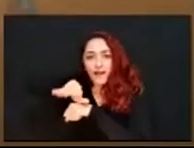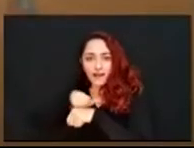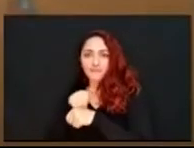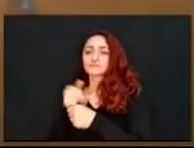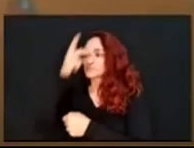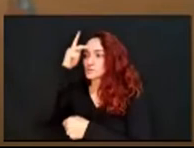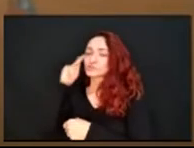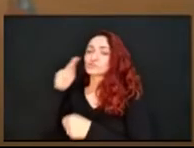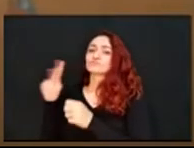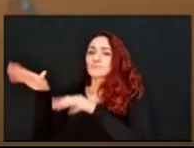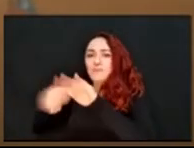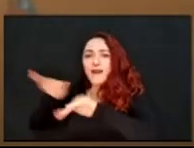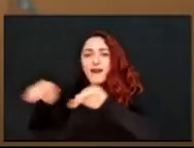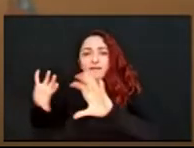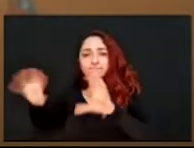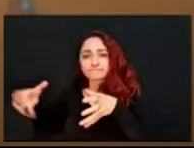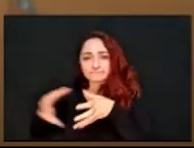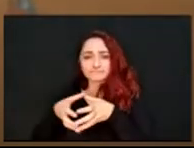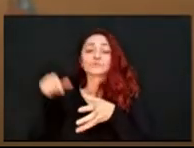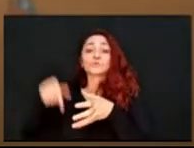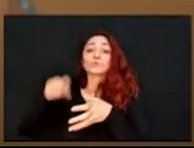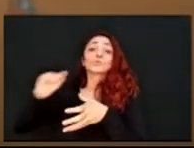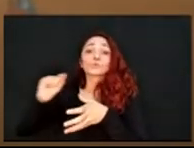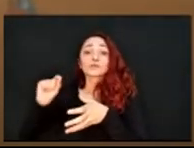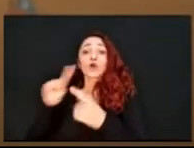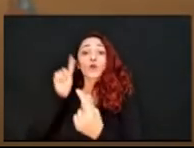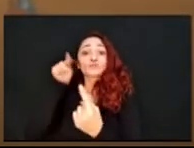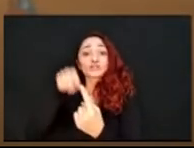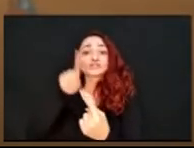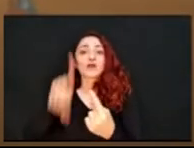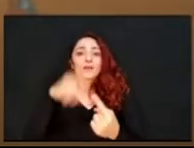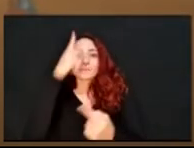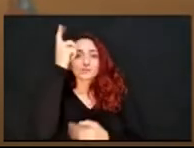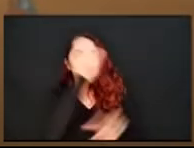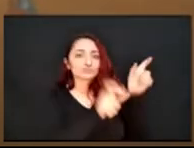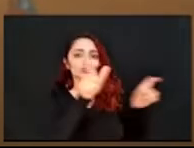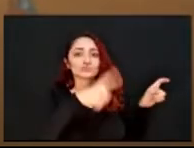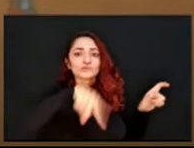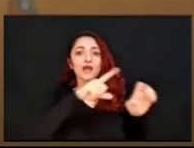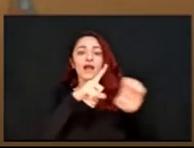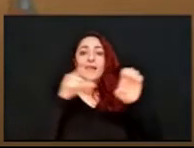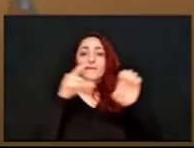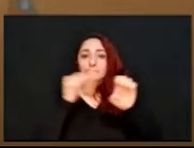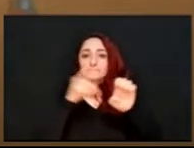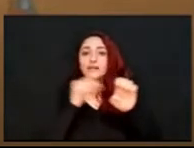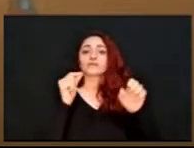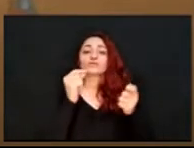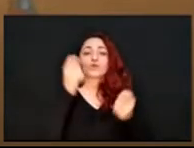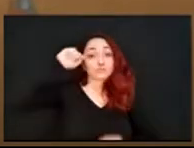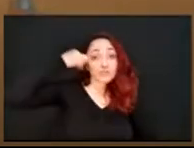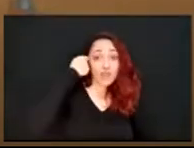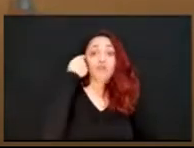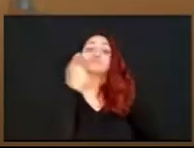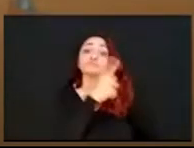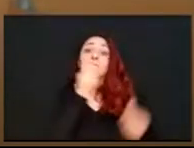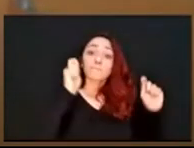fazer com que esses pequenos afro-empreendedores tenham oportunidades dentro do varejo na através de